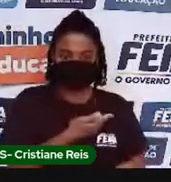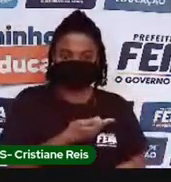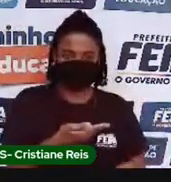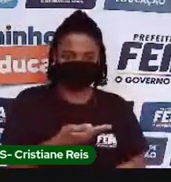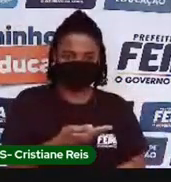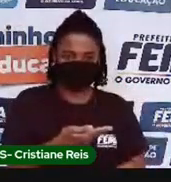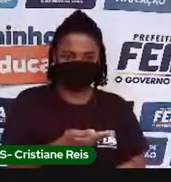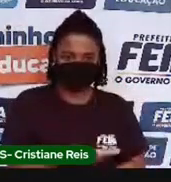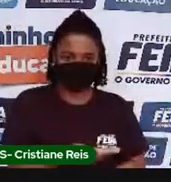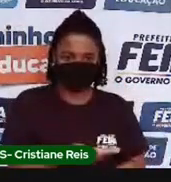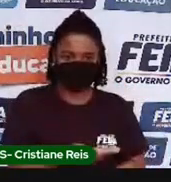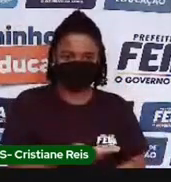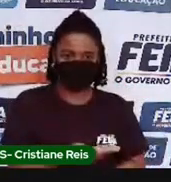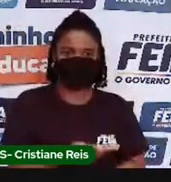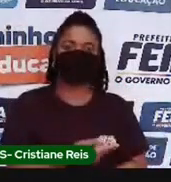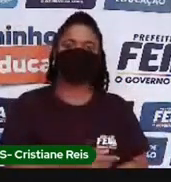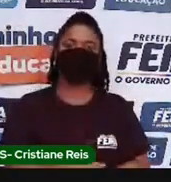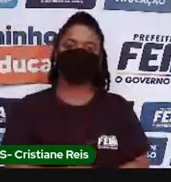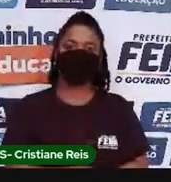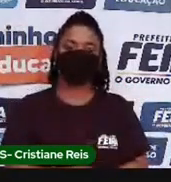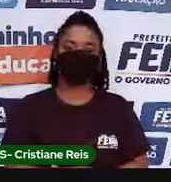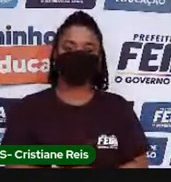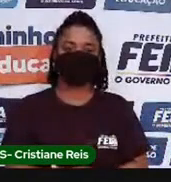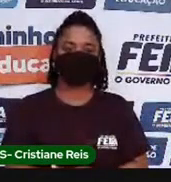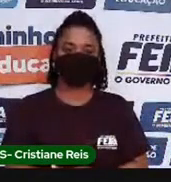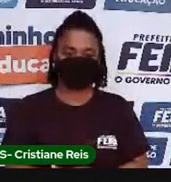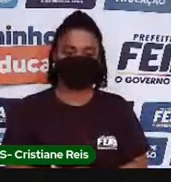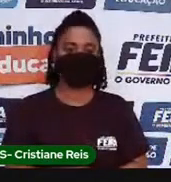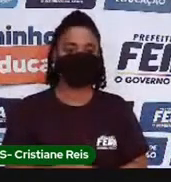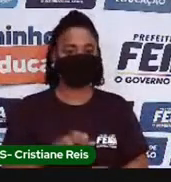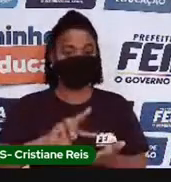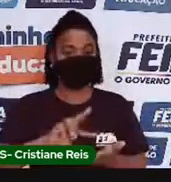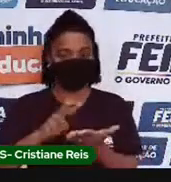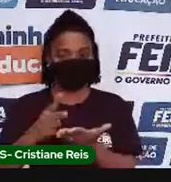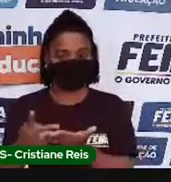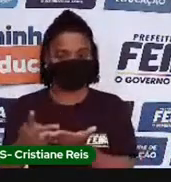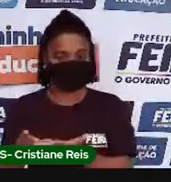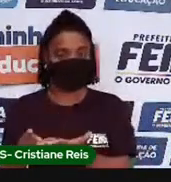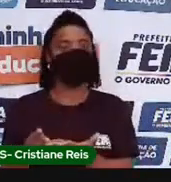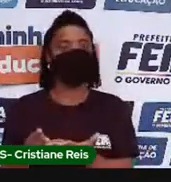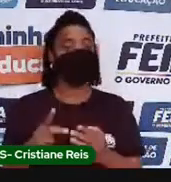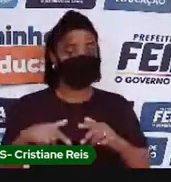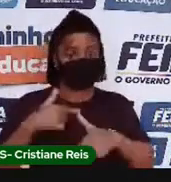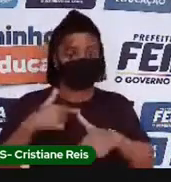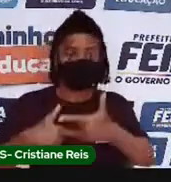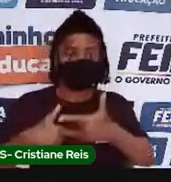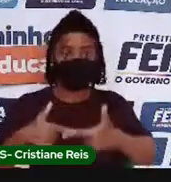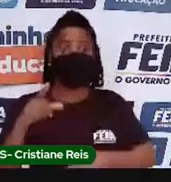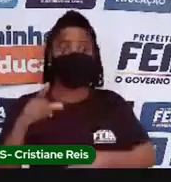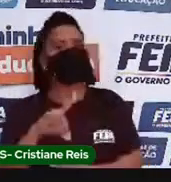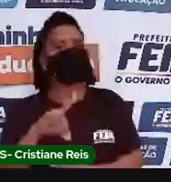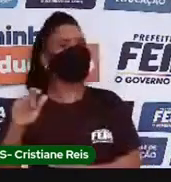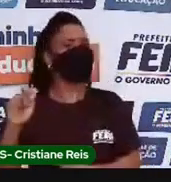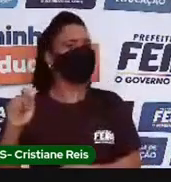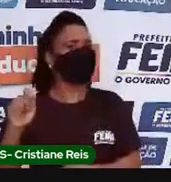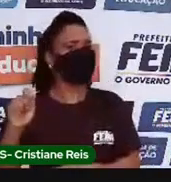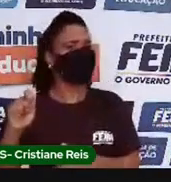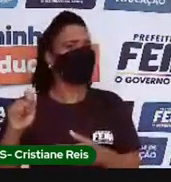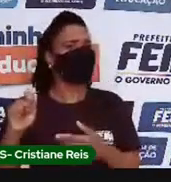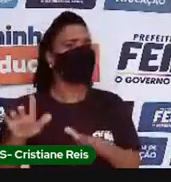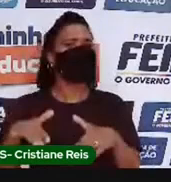in Brazil? Quando nós celebramos o Dia do Trabalho no Brasil? 1st